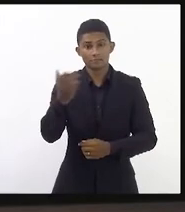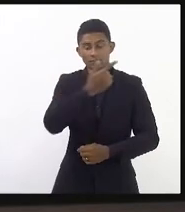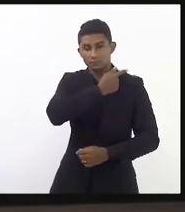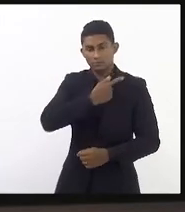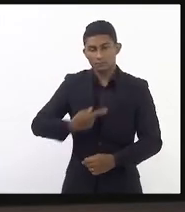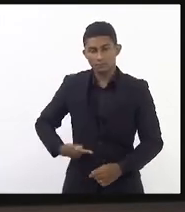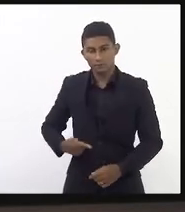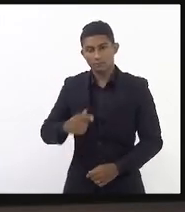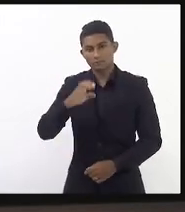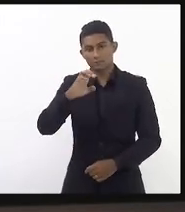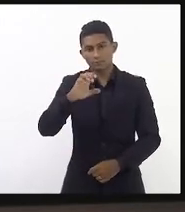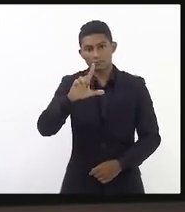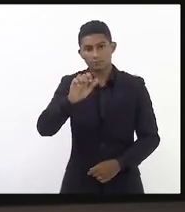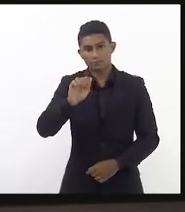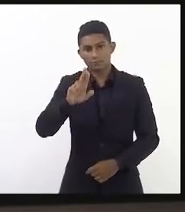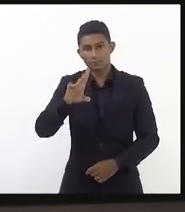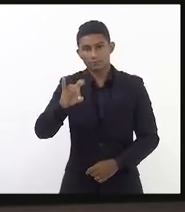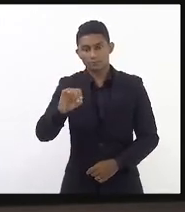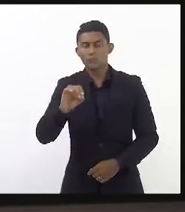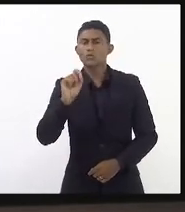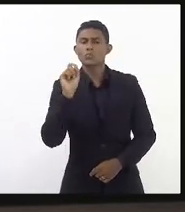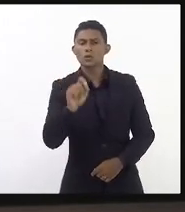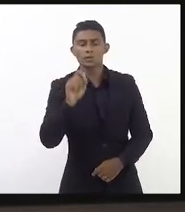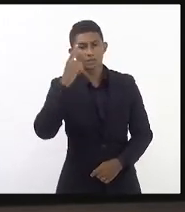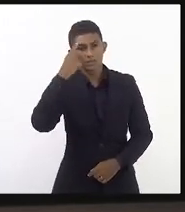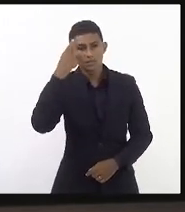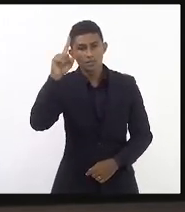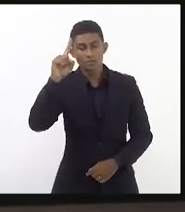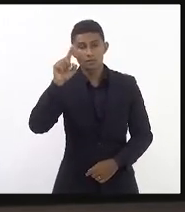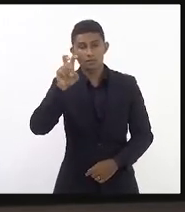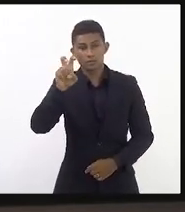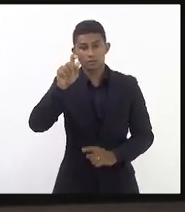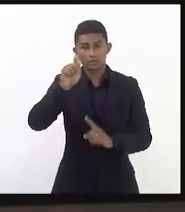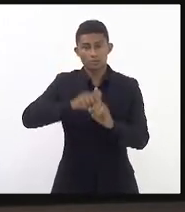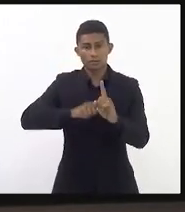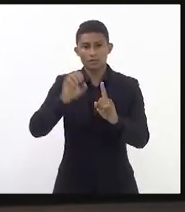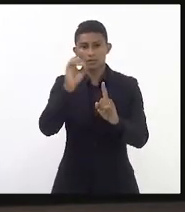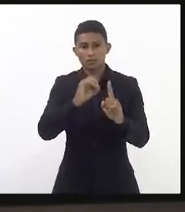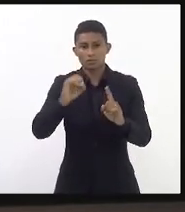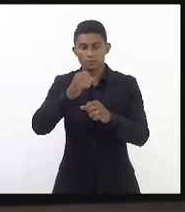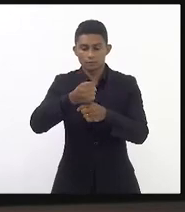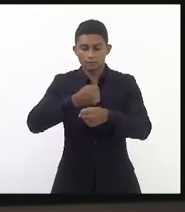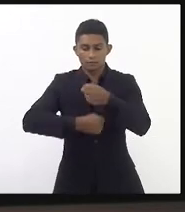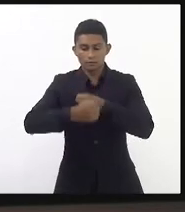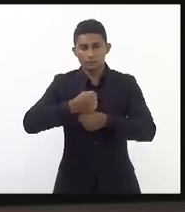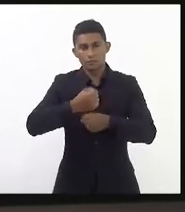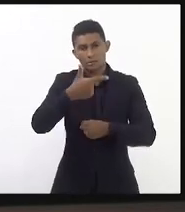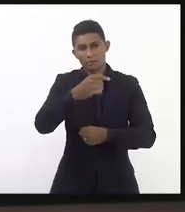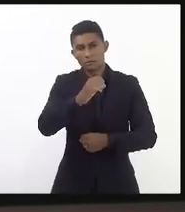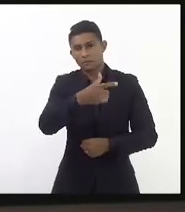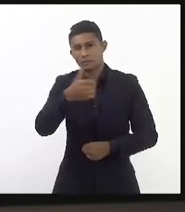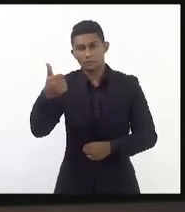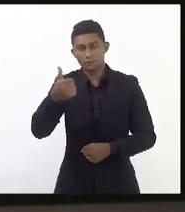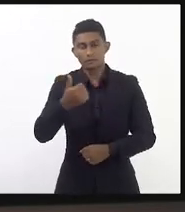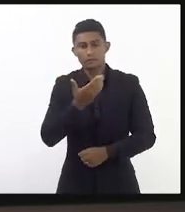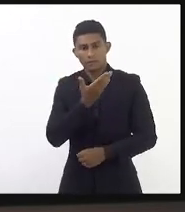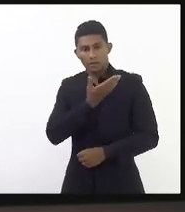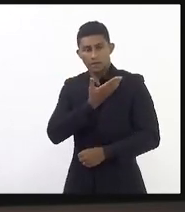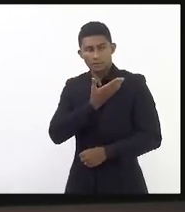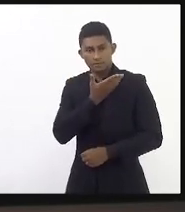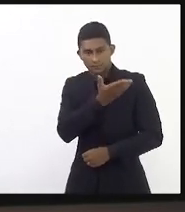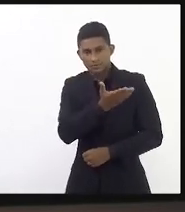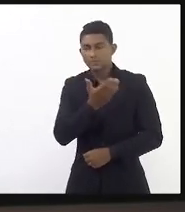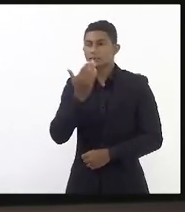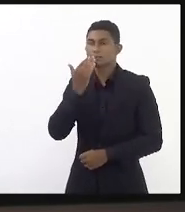Castro, que no dia 5 de outubro de 2021, a pedido de um amigo meu que